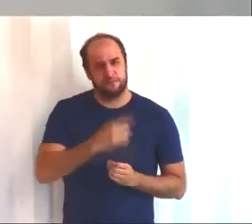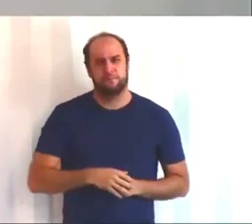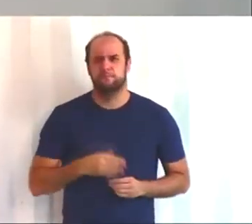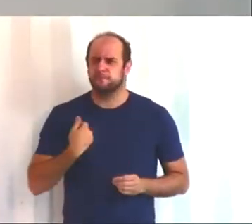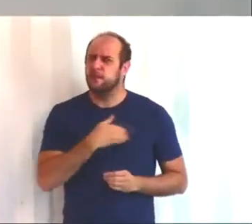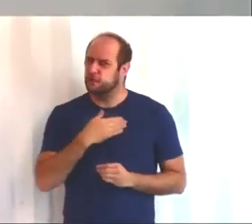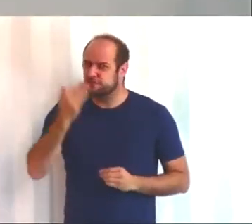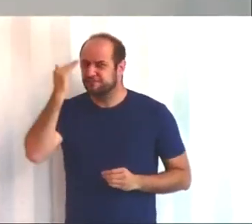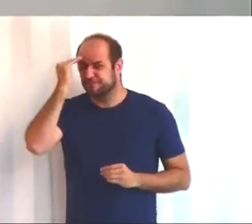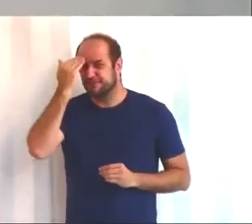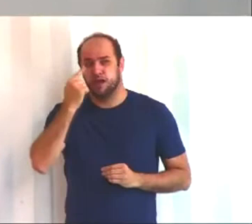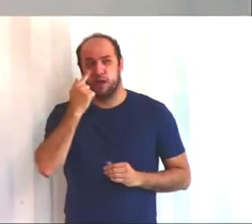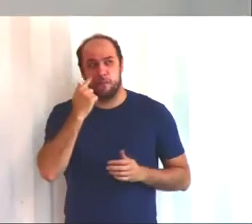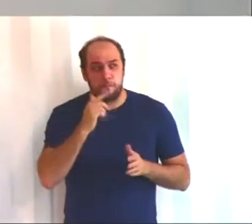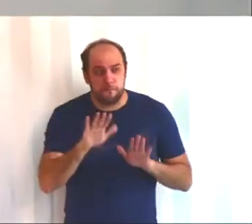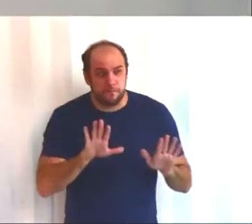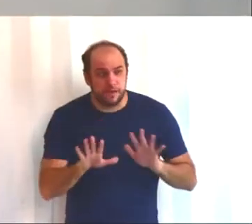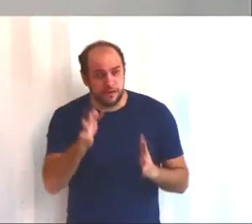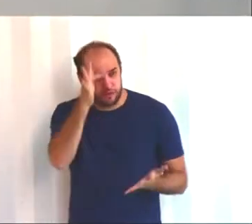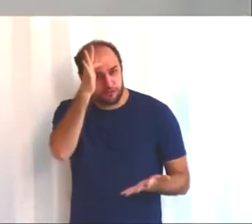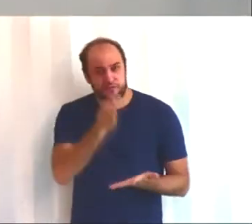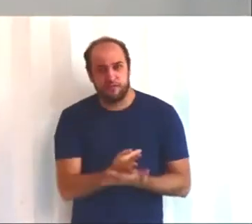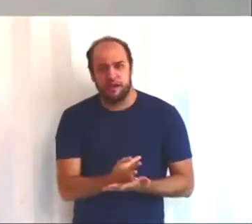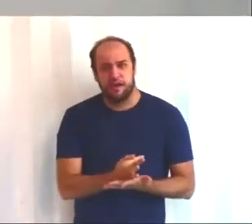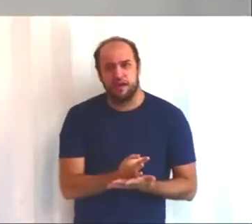o que é um perigo à nossa fé.